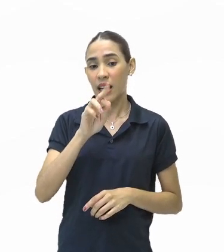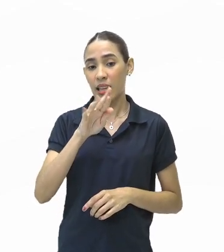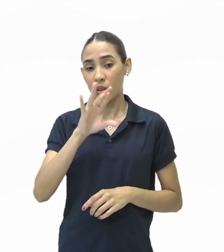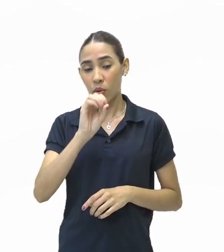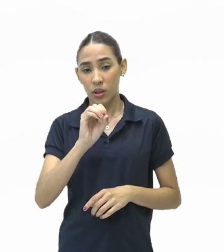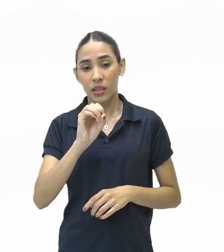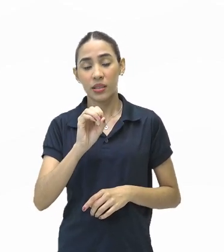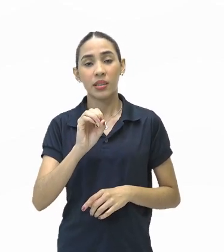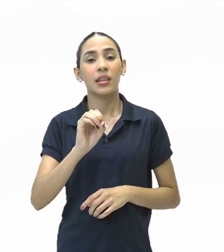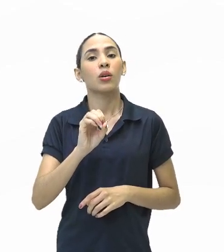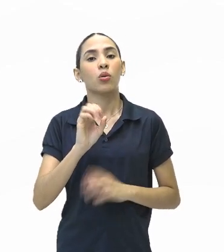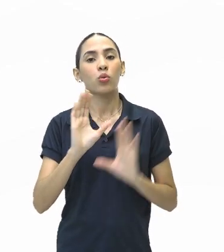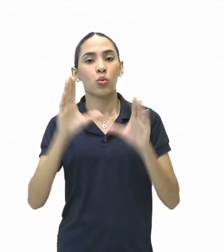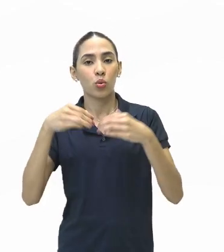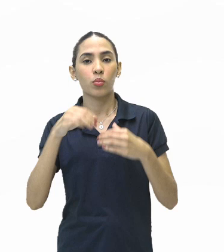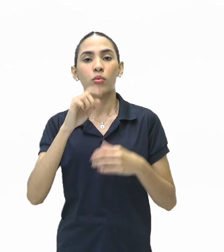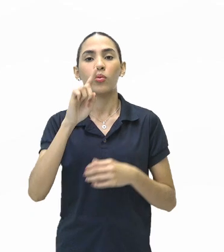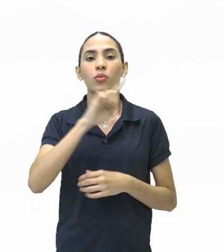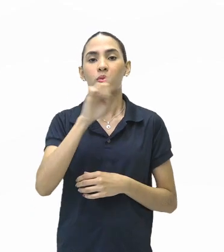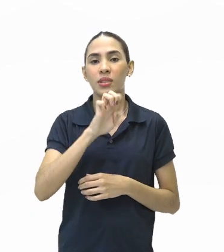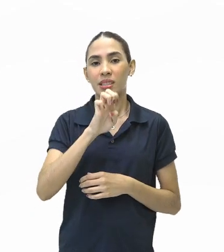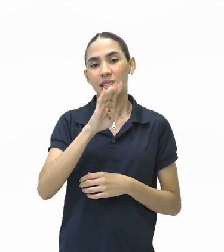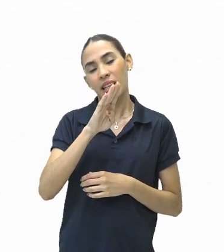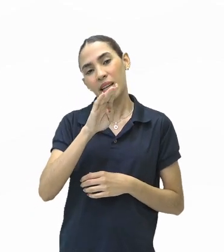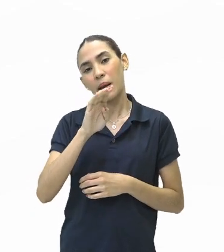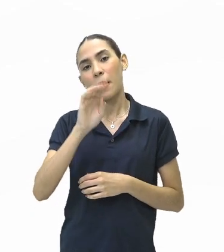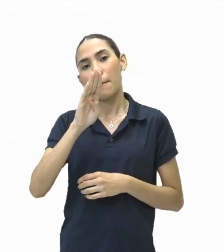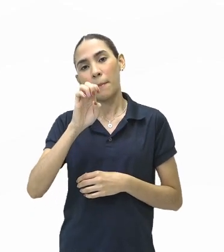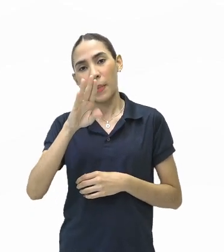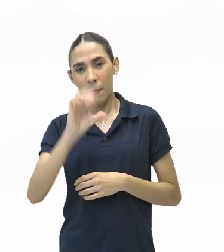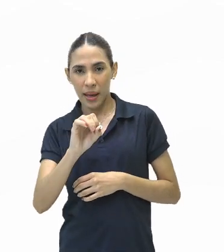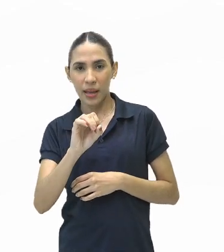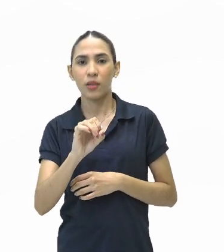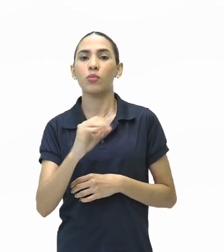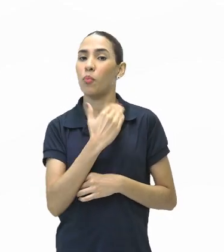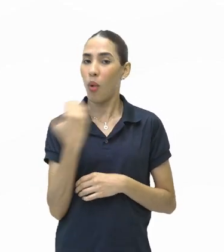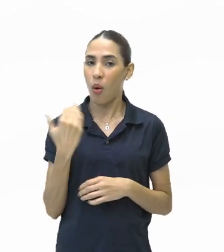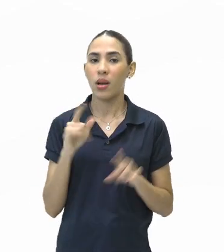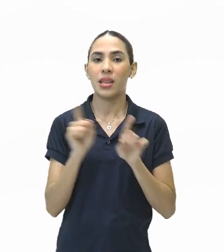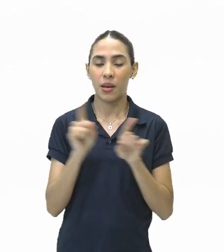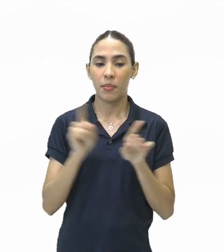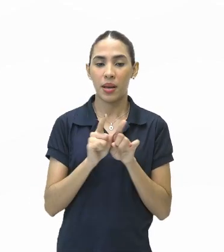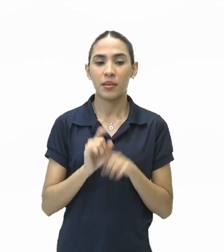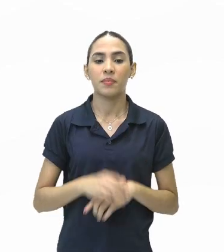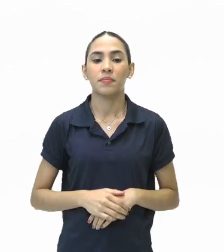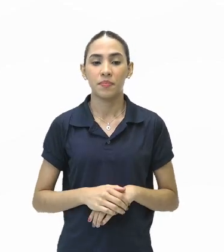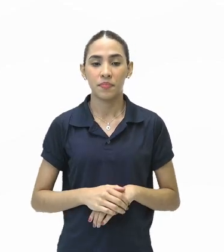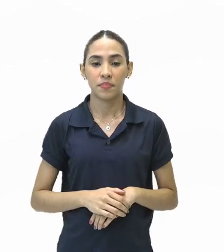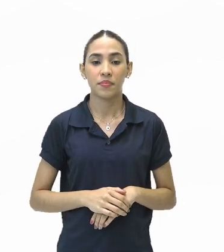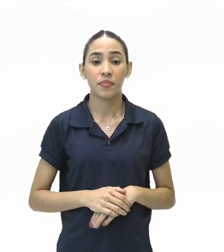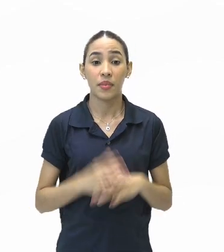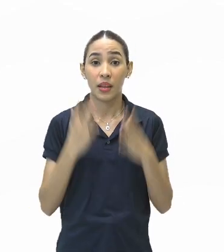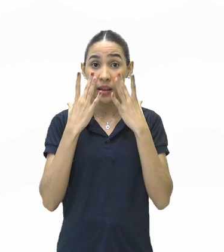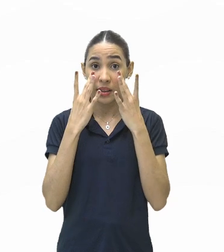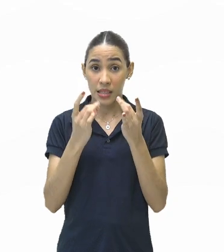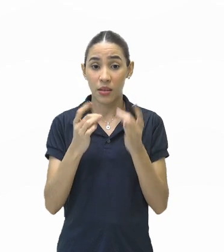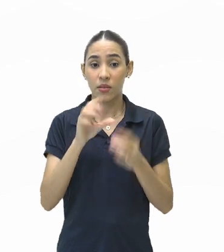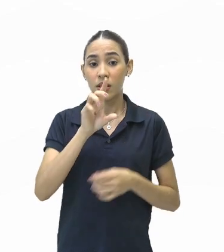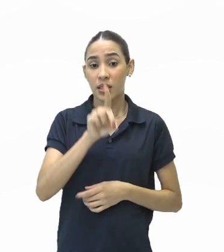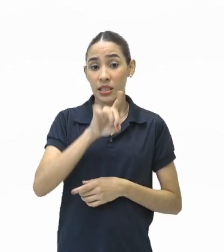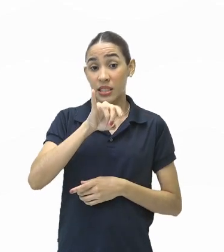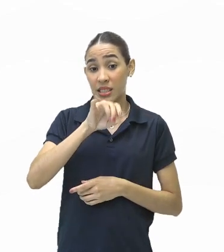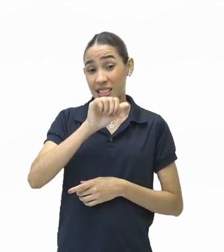grupo do Zé Bebelo, do Riobaldo, que estão ali vingando Joca, morre. Diamorim. Presta atenção nesse